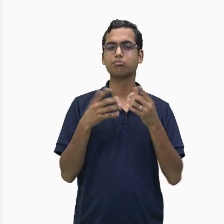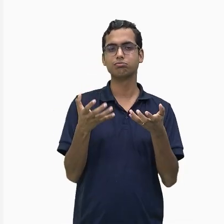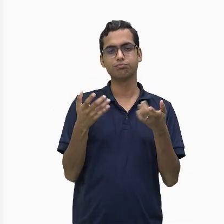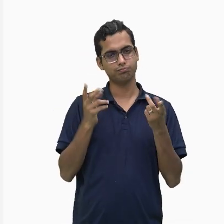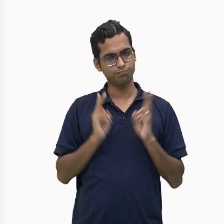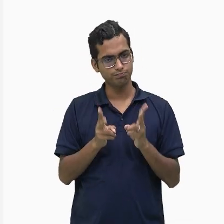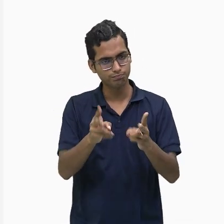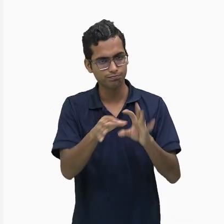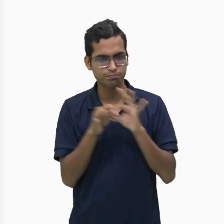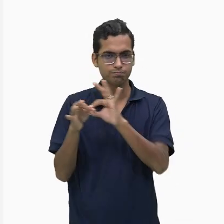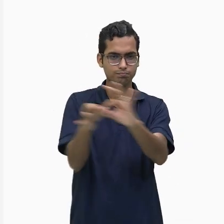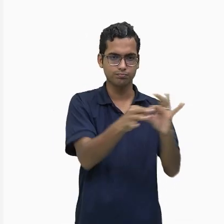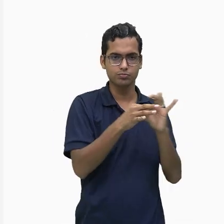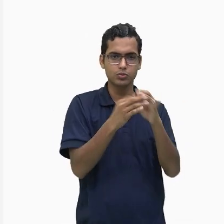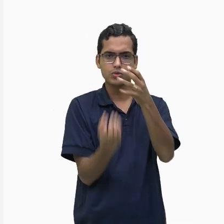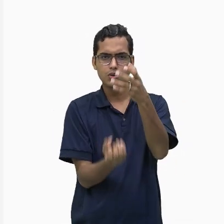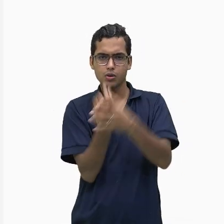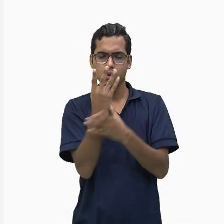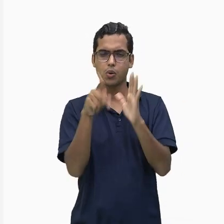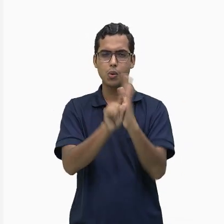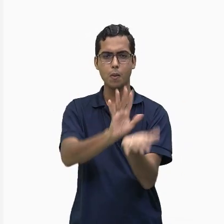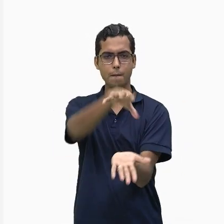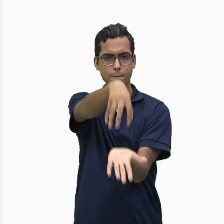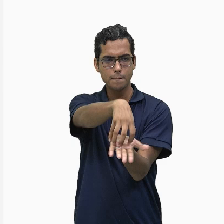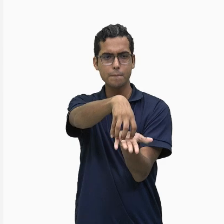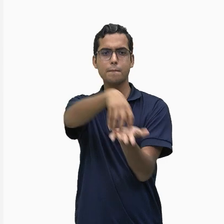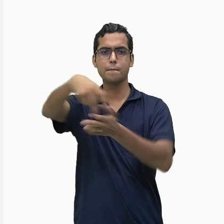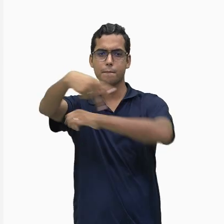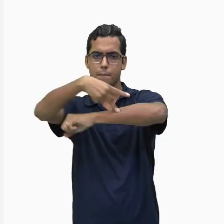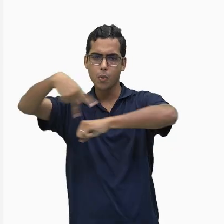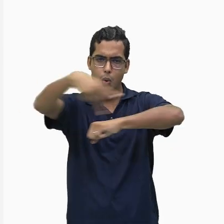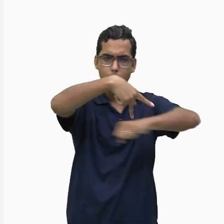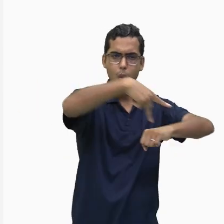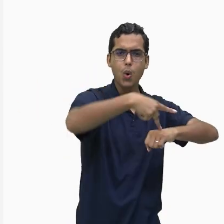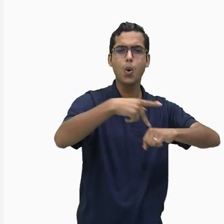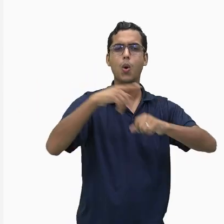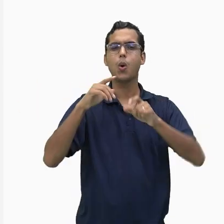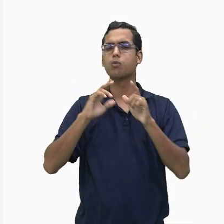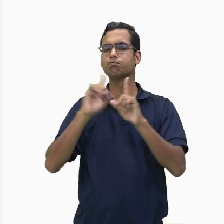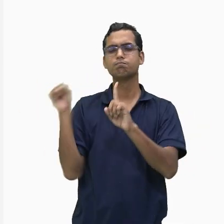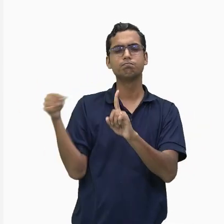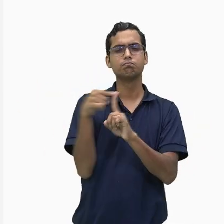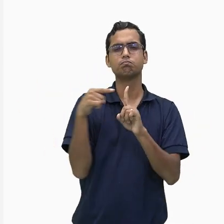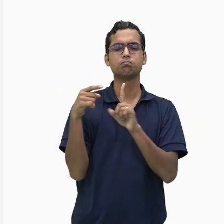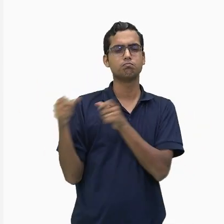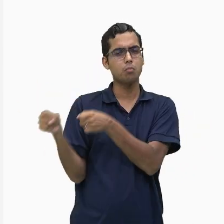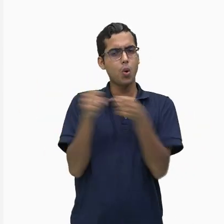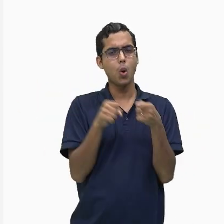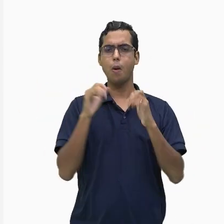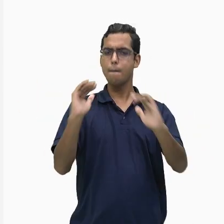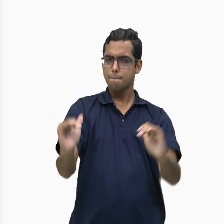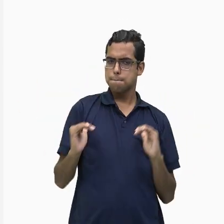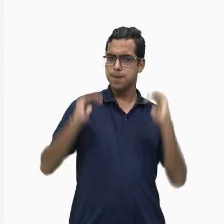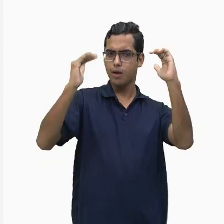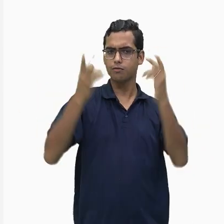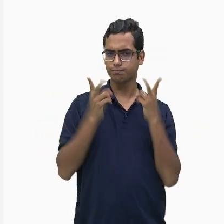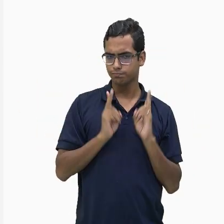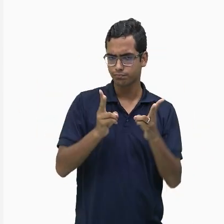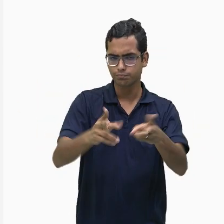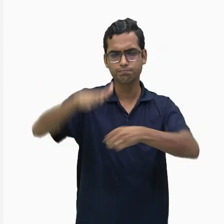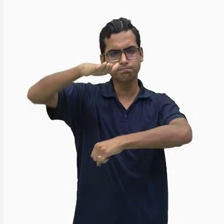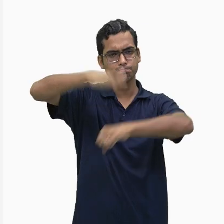né, essa organização confederativa, ela visava o quê? Visava manter, gente,